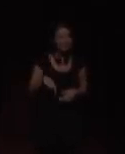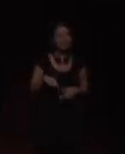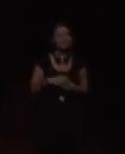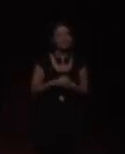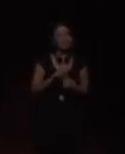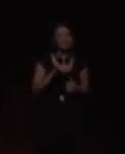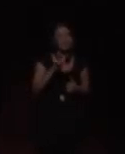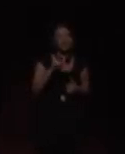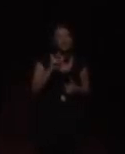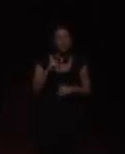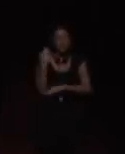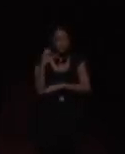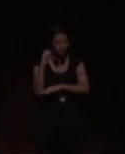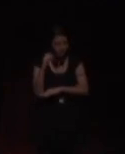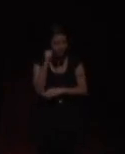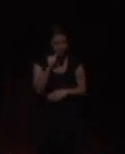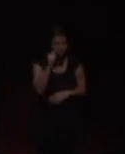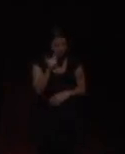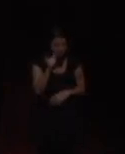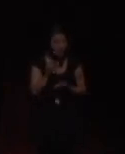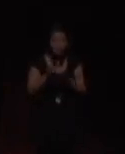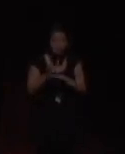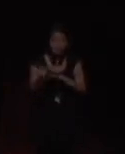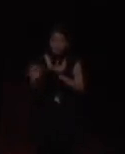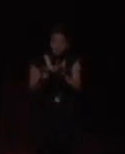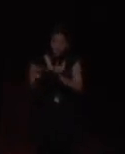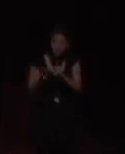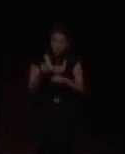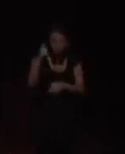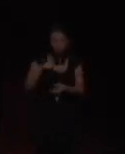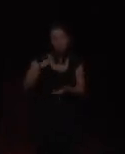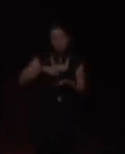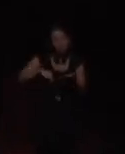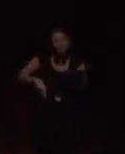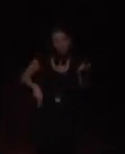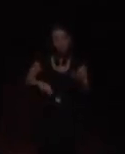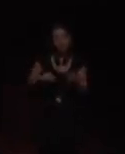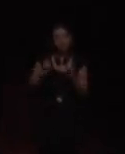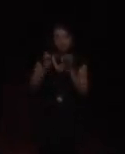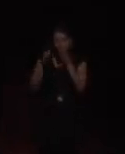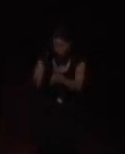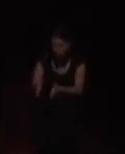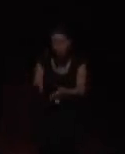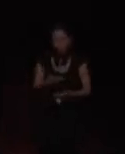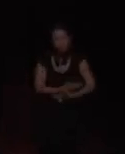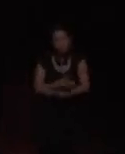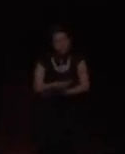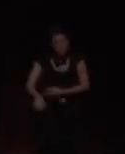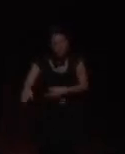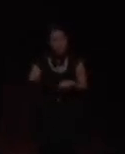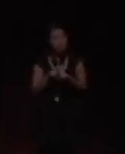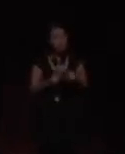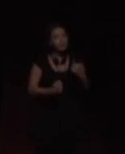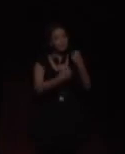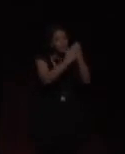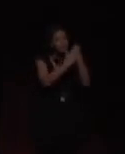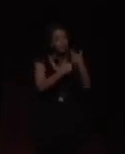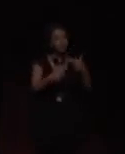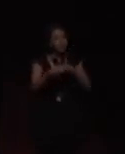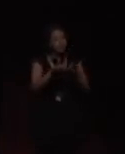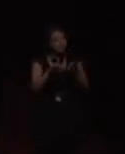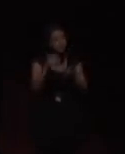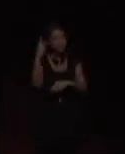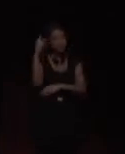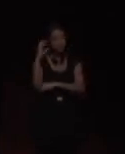de Espantapájaros, projeto de formação de leitores especializado em primeira infância. É também assessora de organismos da Colômbia e da